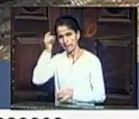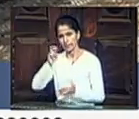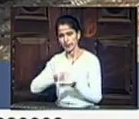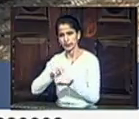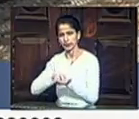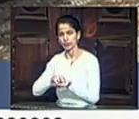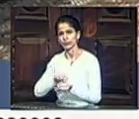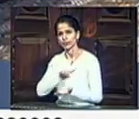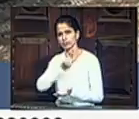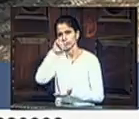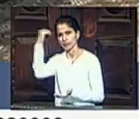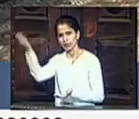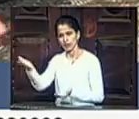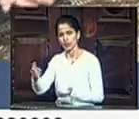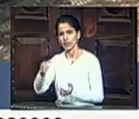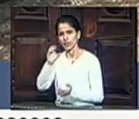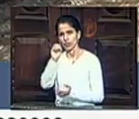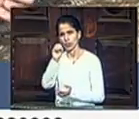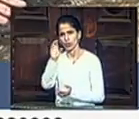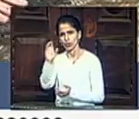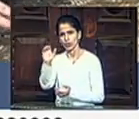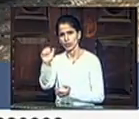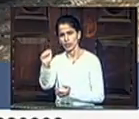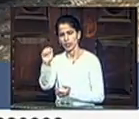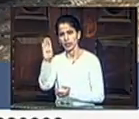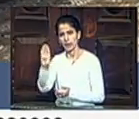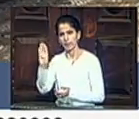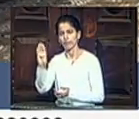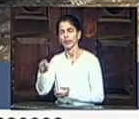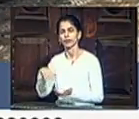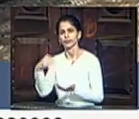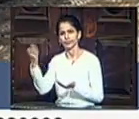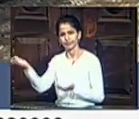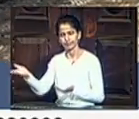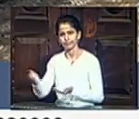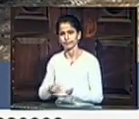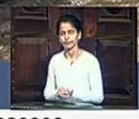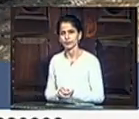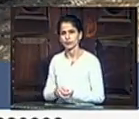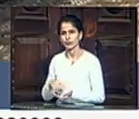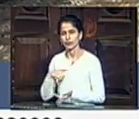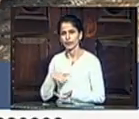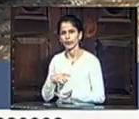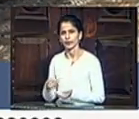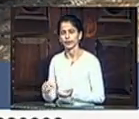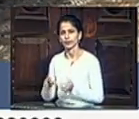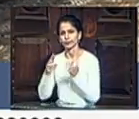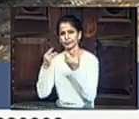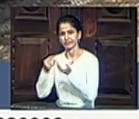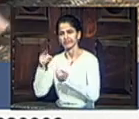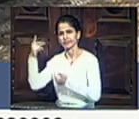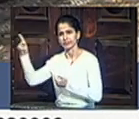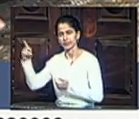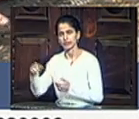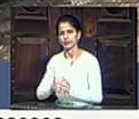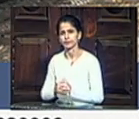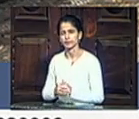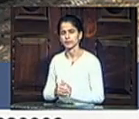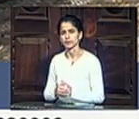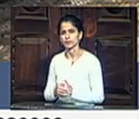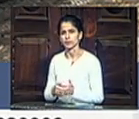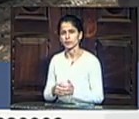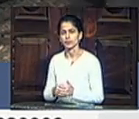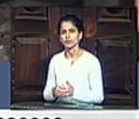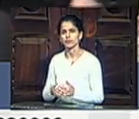na sede da OAB. Portanto, senhor presidente, eu que tive a alegria de propor e ver aprovado e entregar a